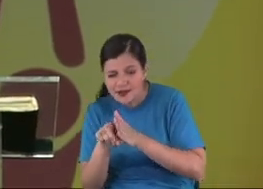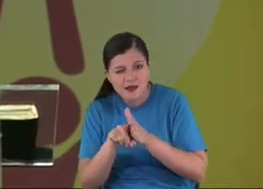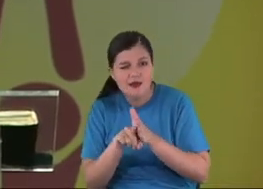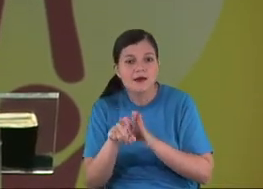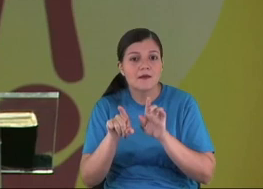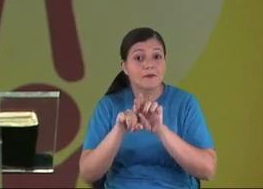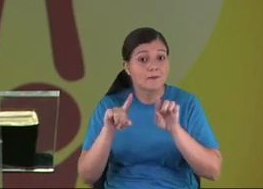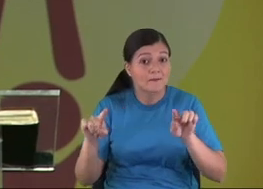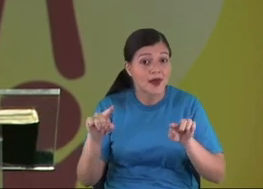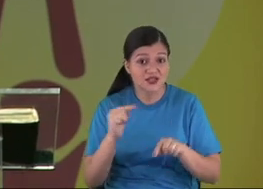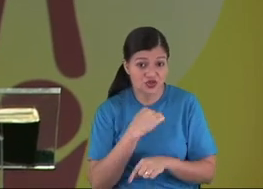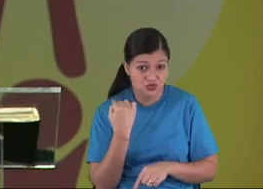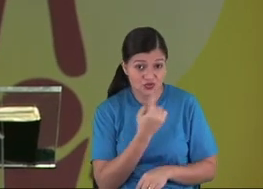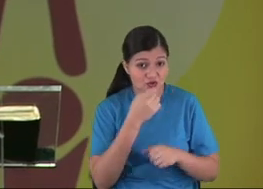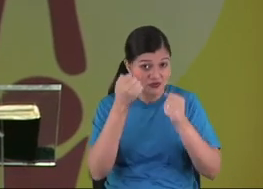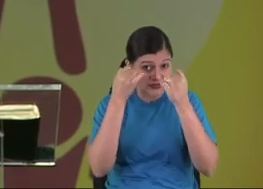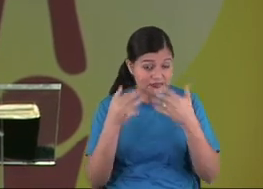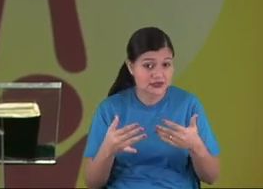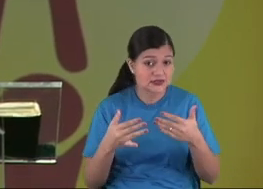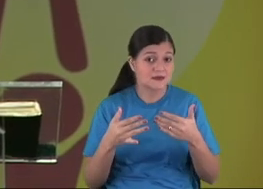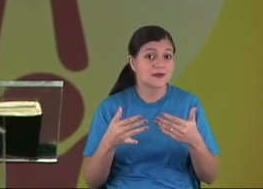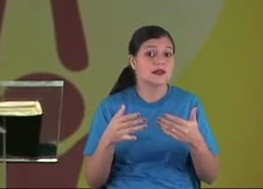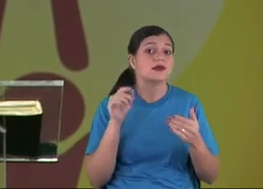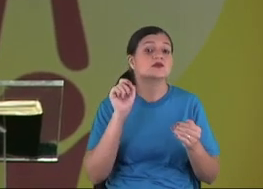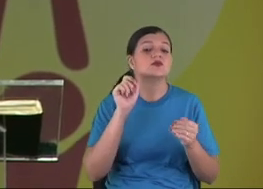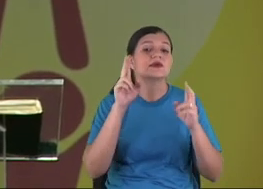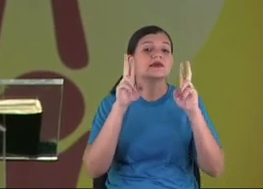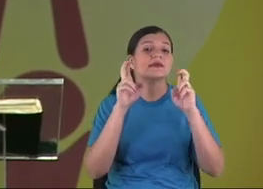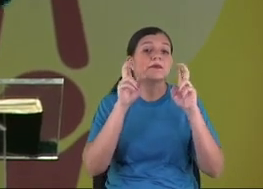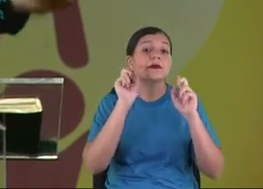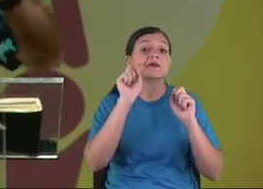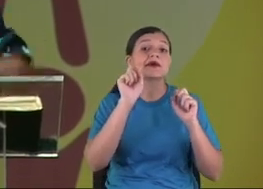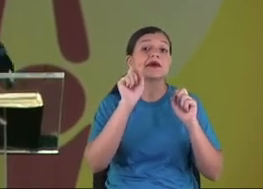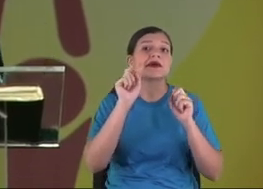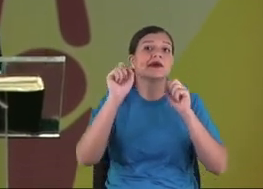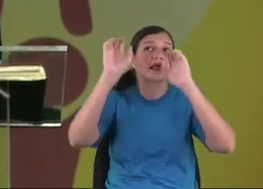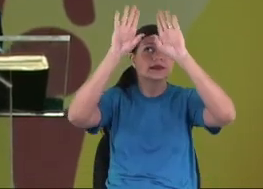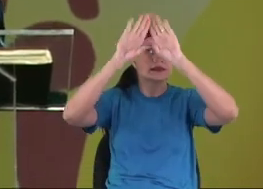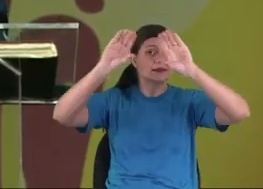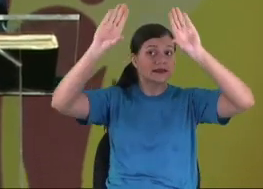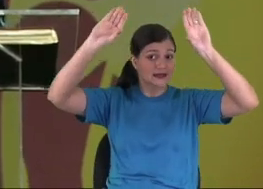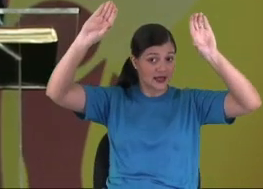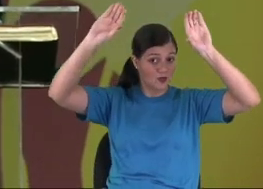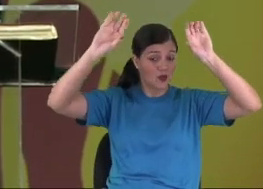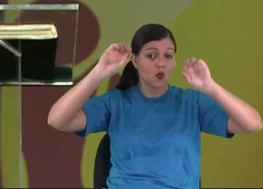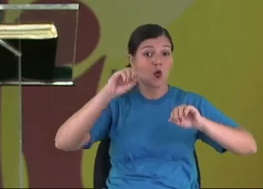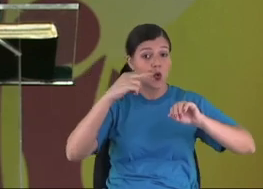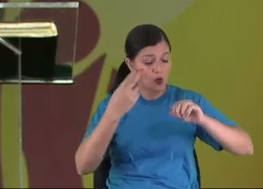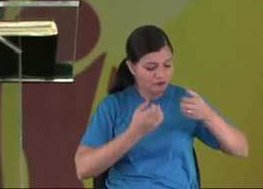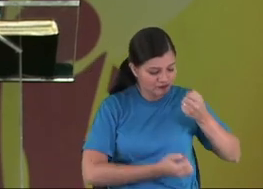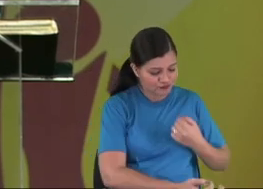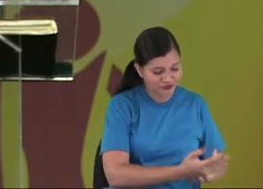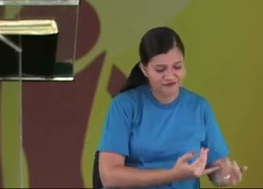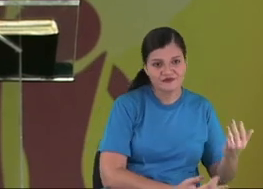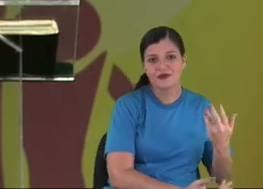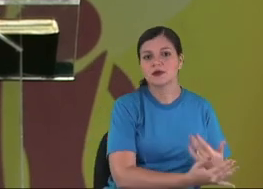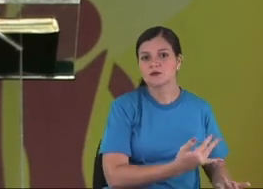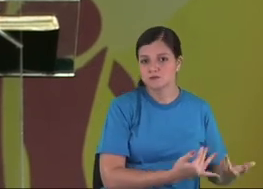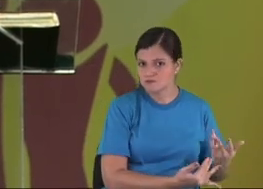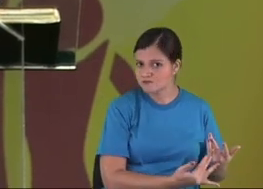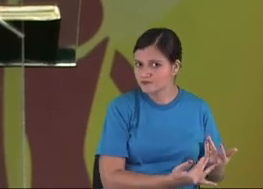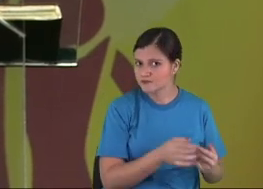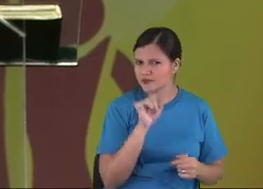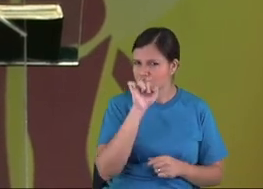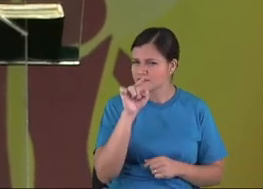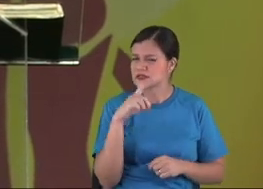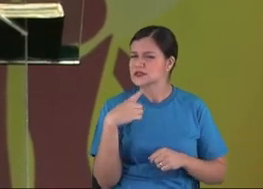de céu ou inferno por uma eternidade toda. Eu acho que vale um investimento que você vai fazer. Você precisa